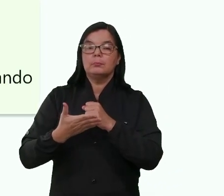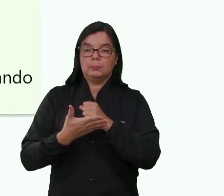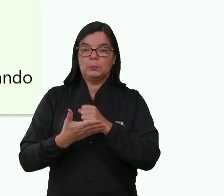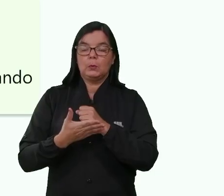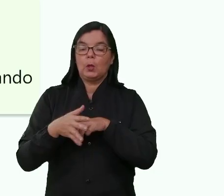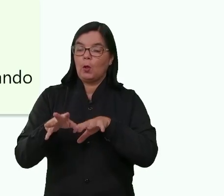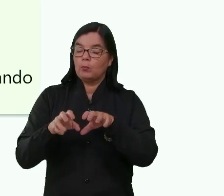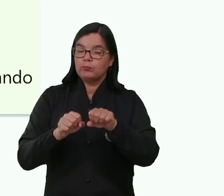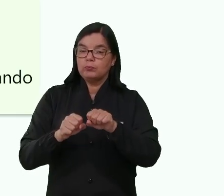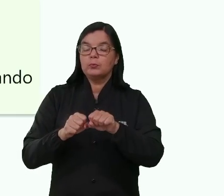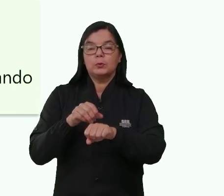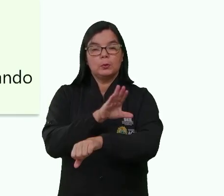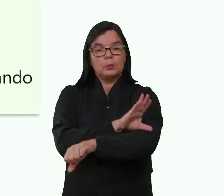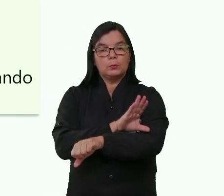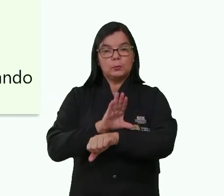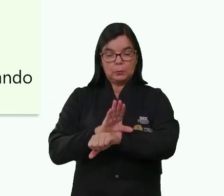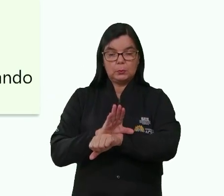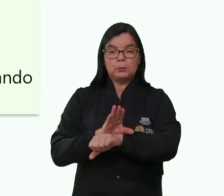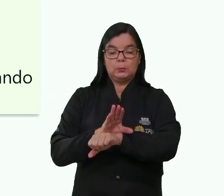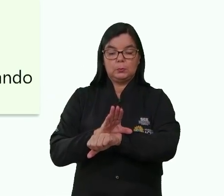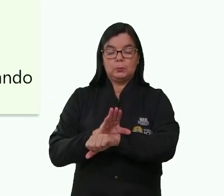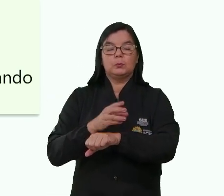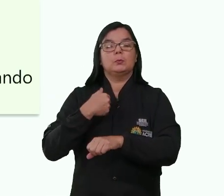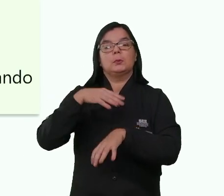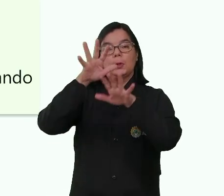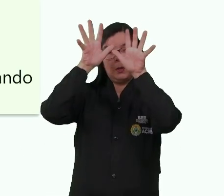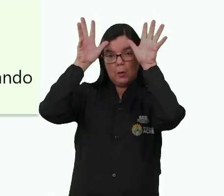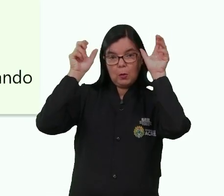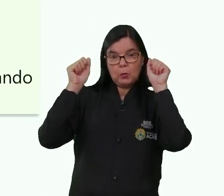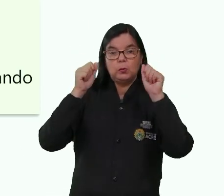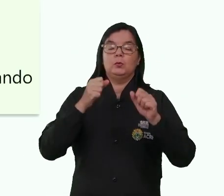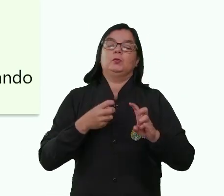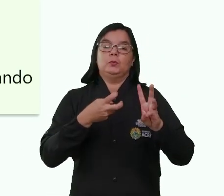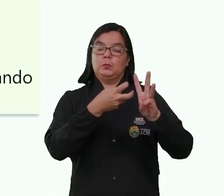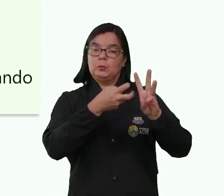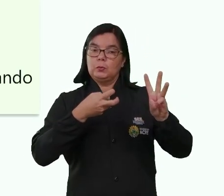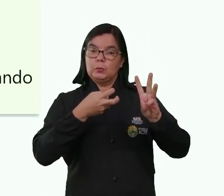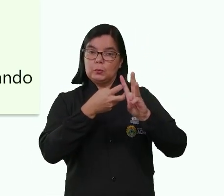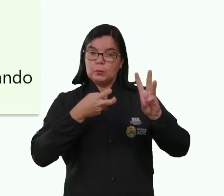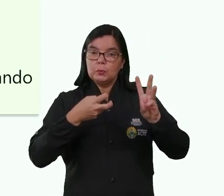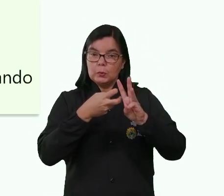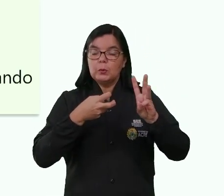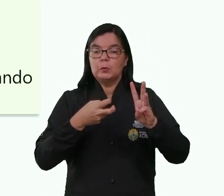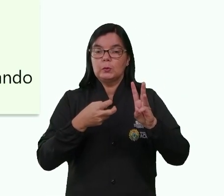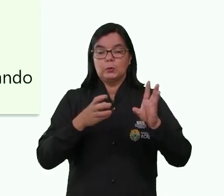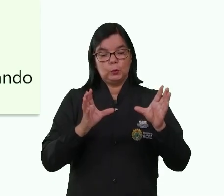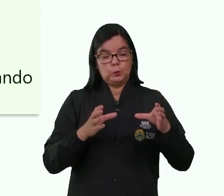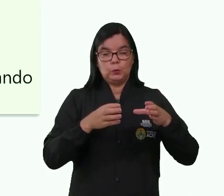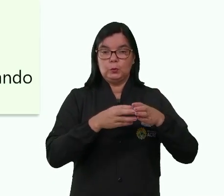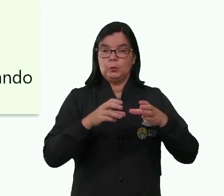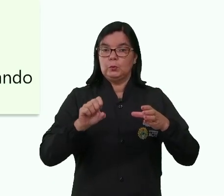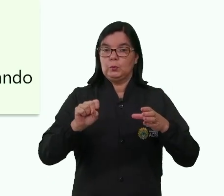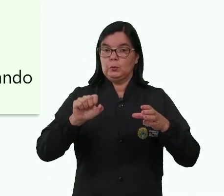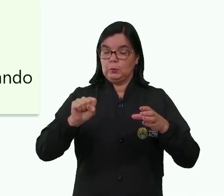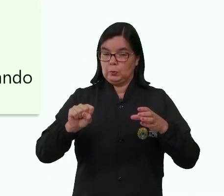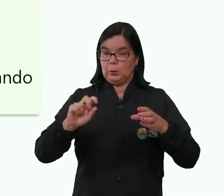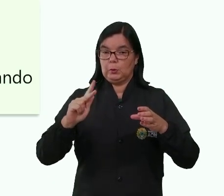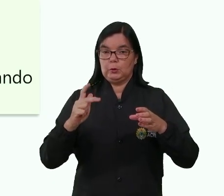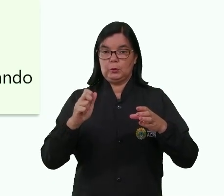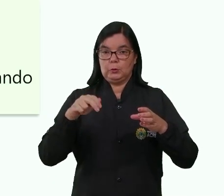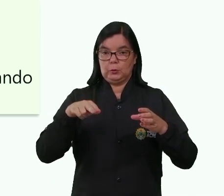da formação da cultura acriana. Os povos indígenas, no caso os Axaninca,